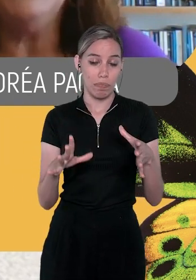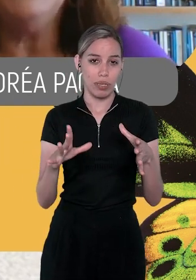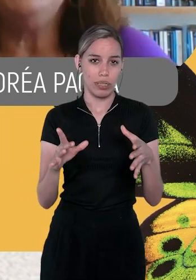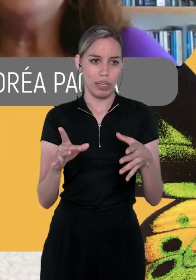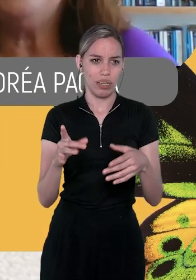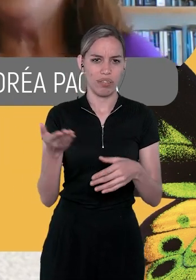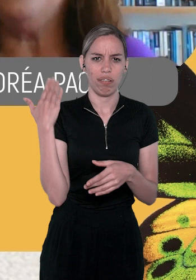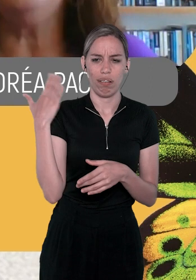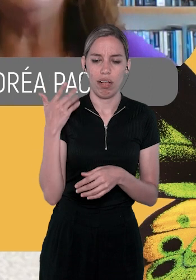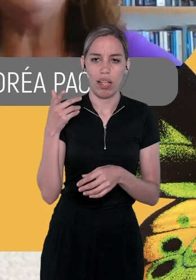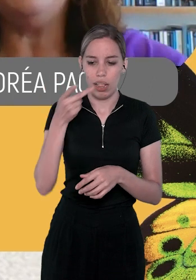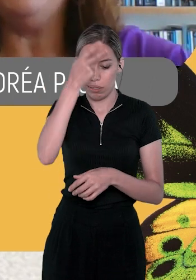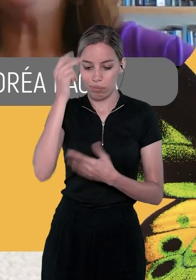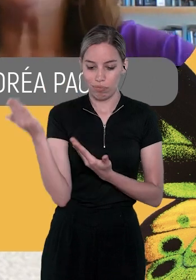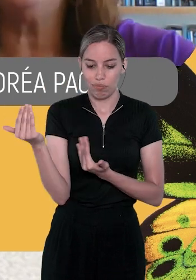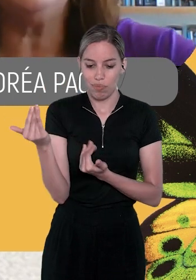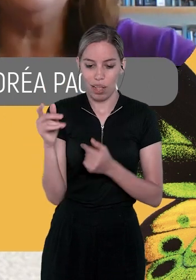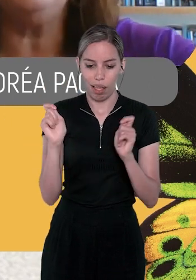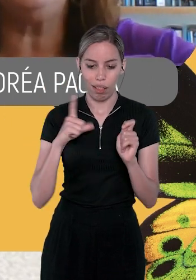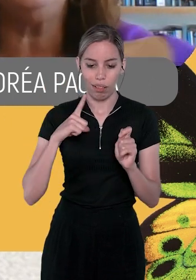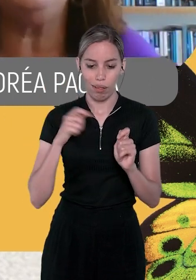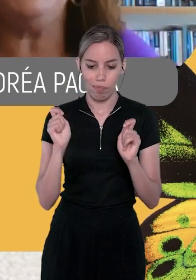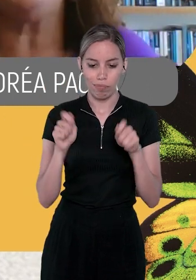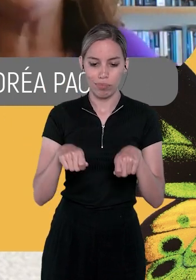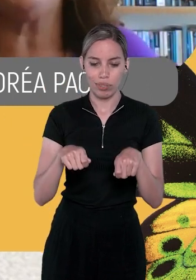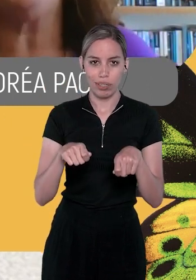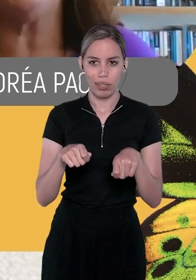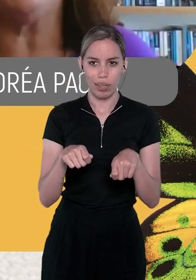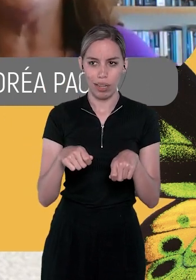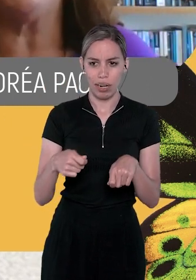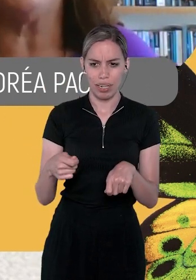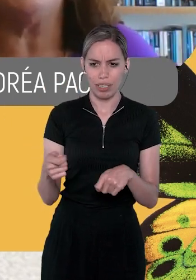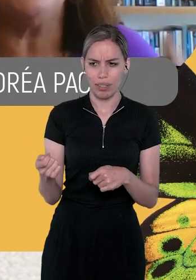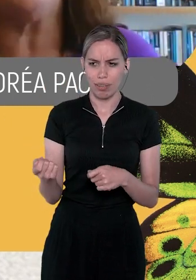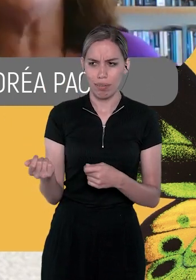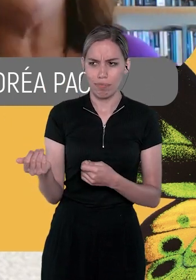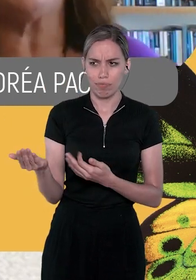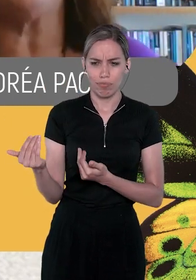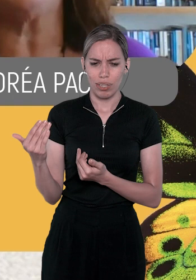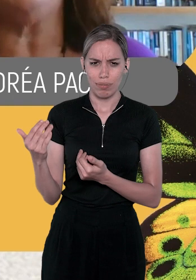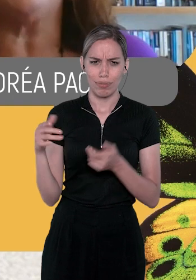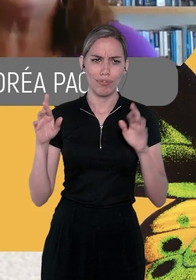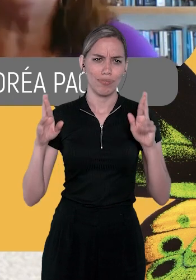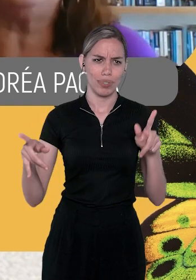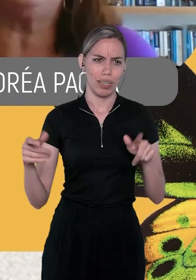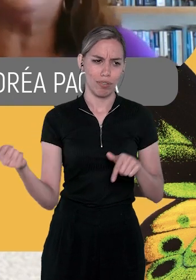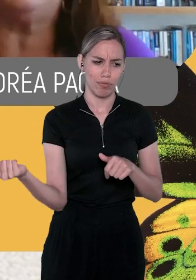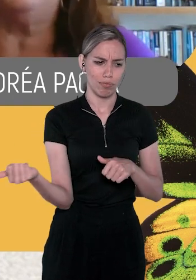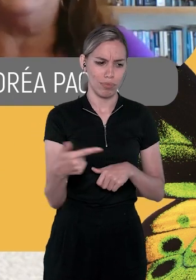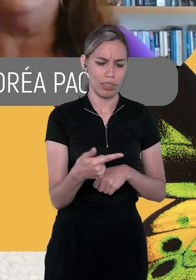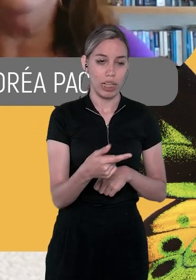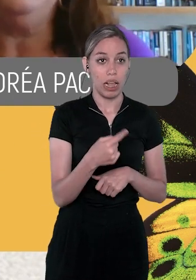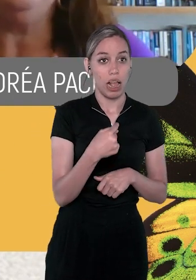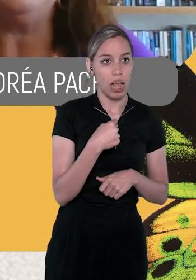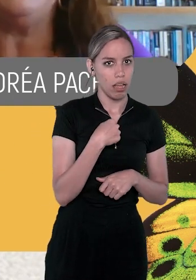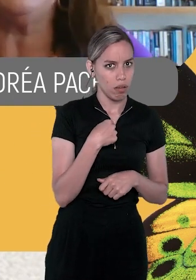permitia, de uma forma absolutamente diferente de todas as outras gerações. Eu já não tive essa possibilidade porque eu cresci na